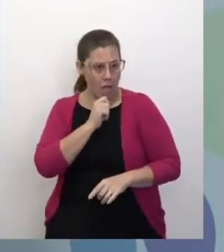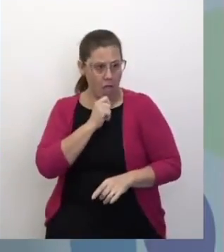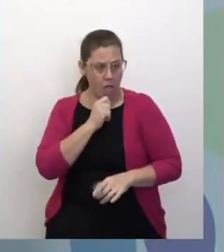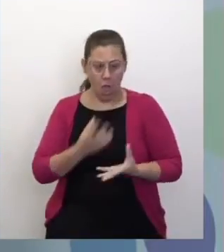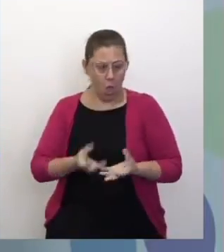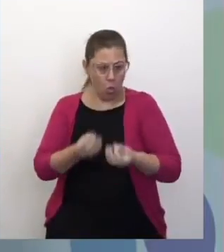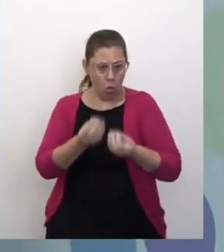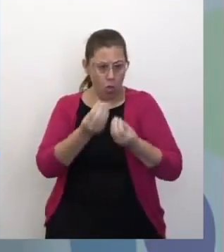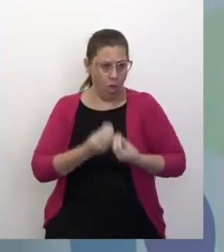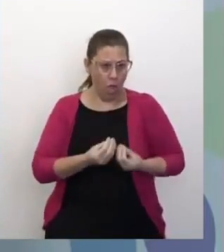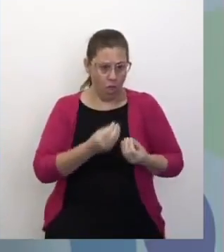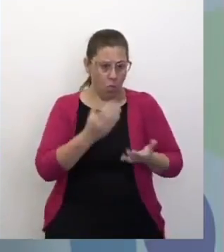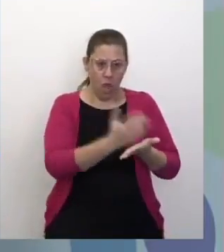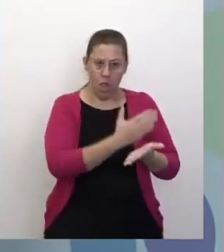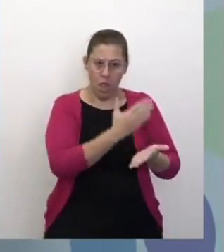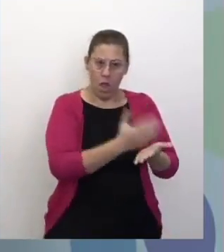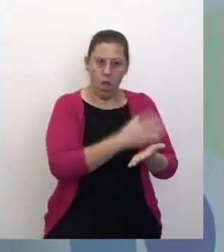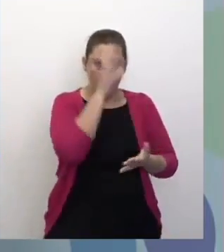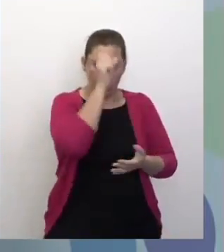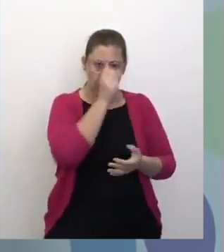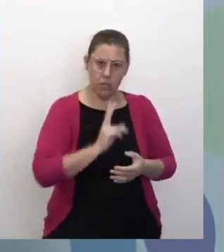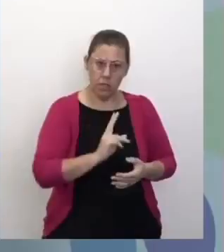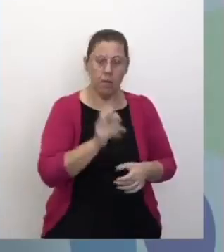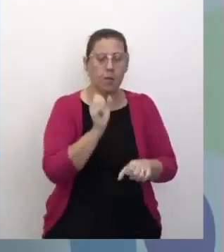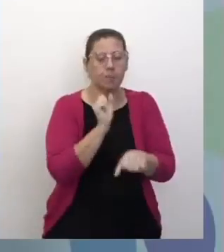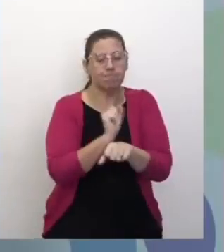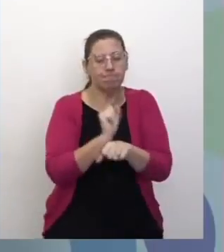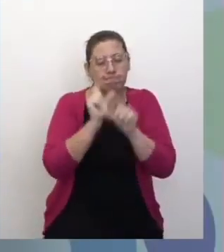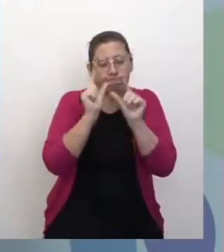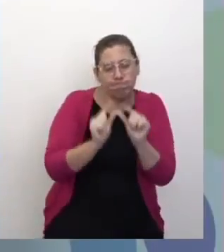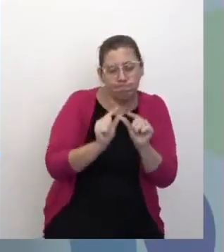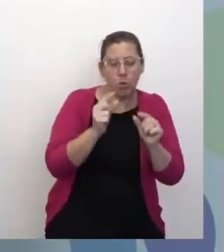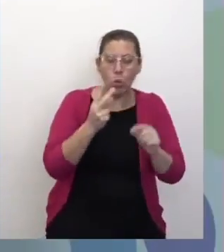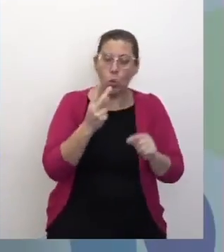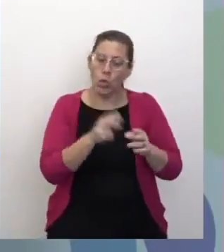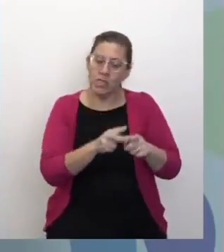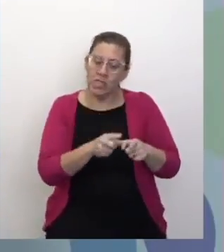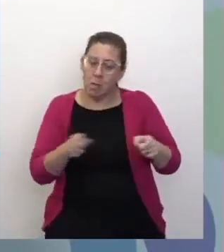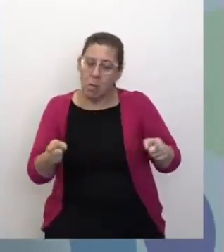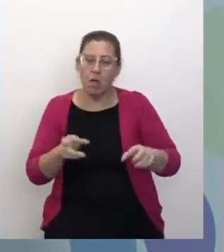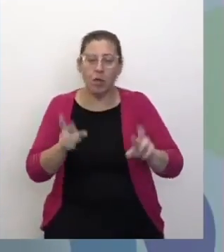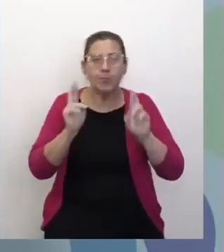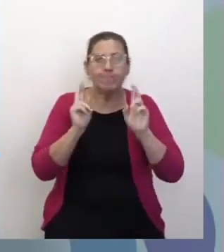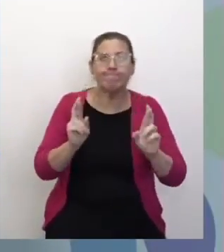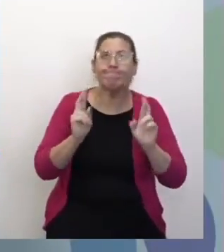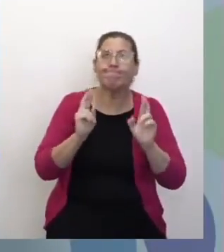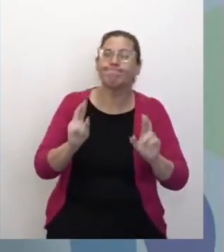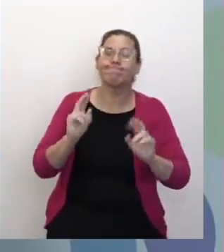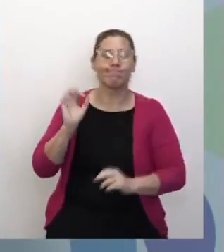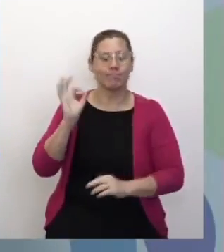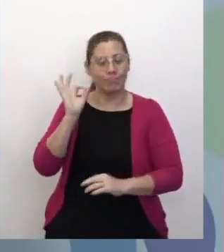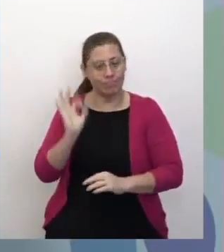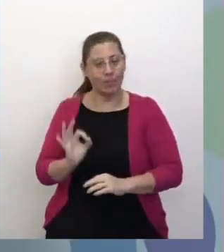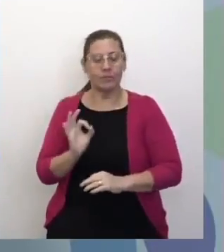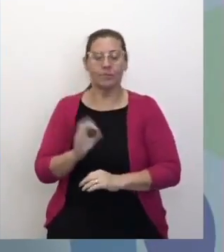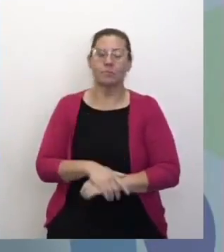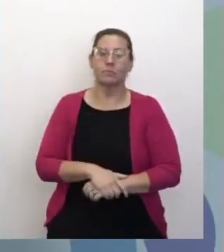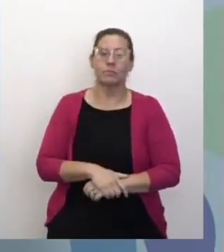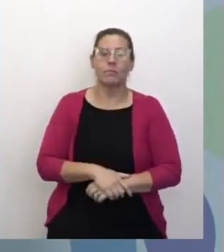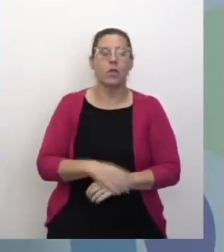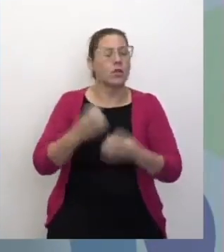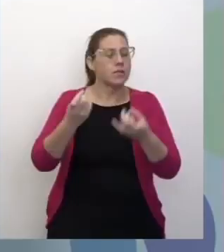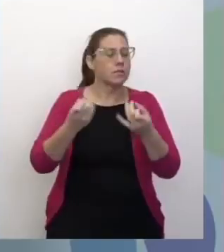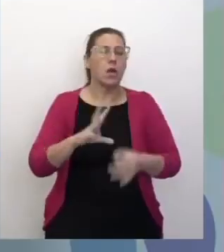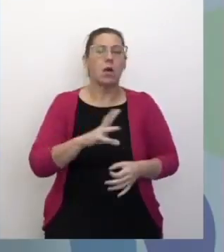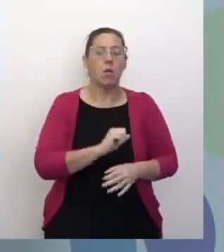Sempre, nas próximas 2, 3 semanas chegará até você. É o que nos foi passado, estamos torcendo para que tudo dê certo. E falando de amor, antes